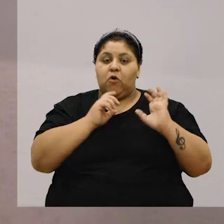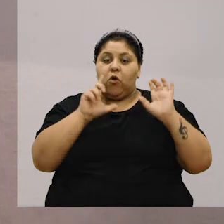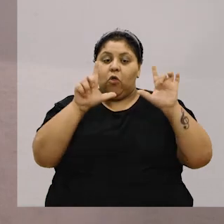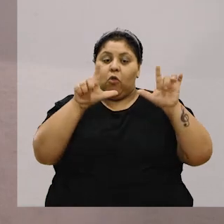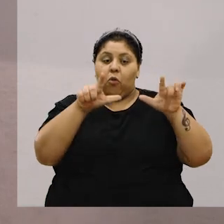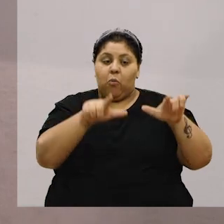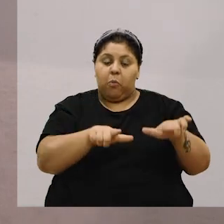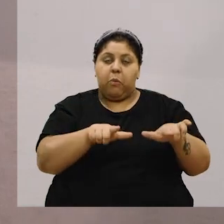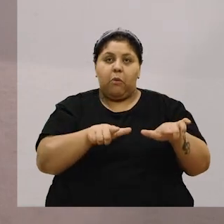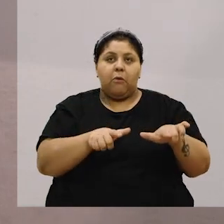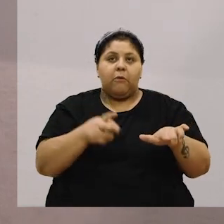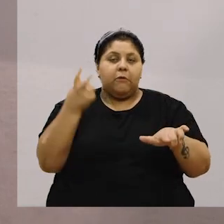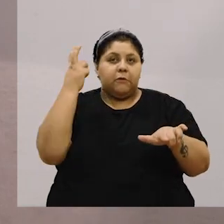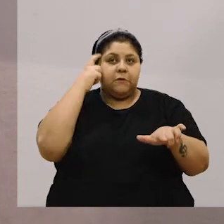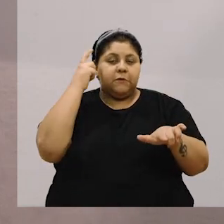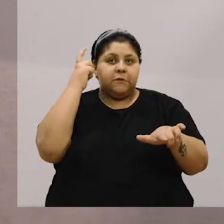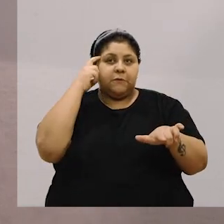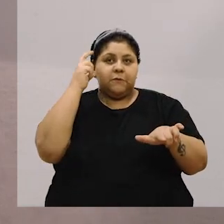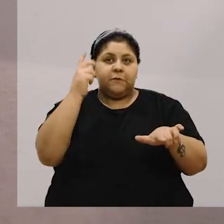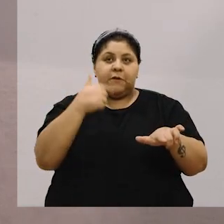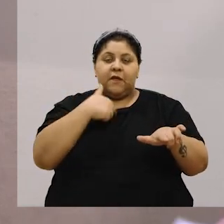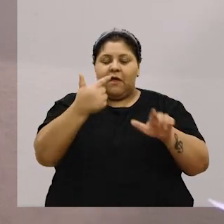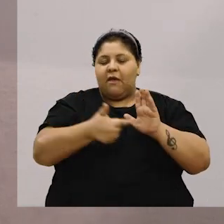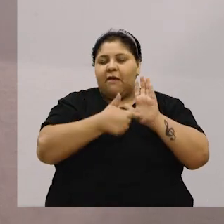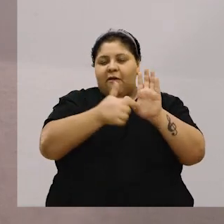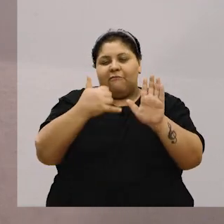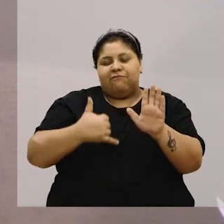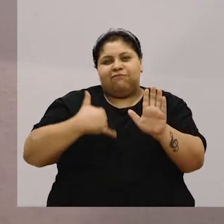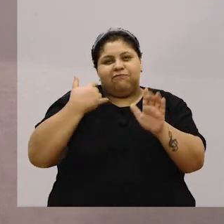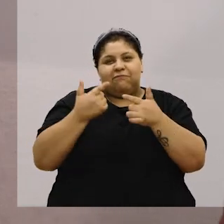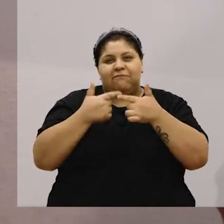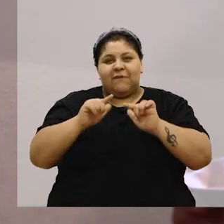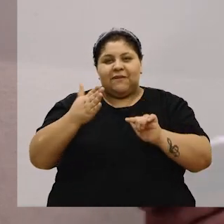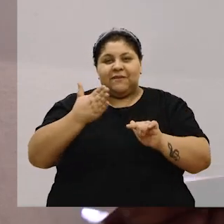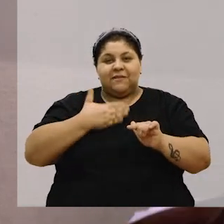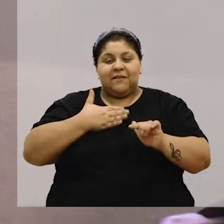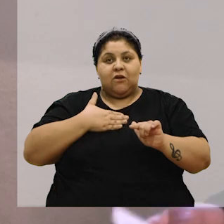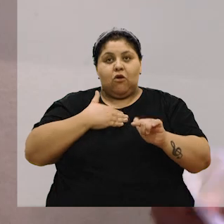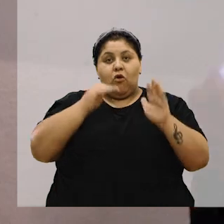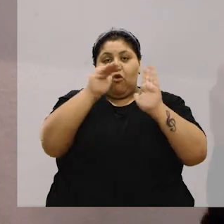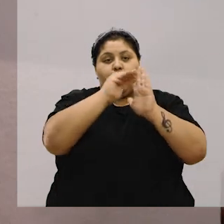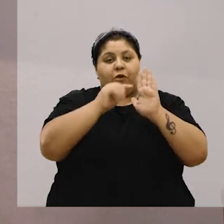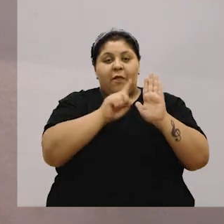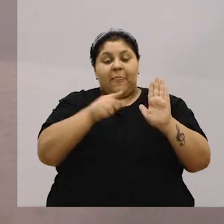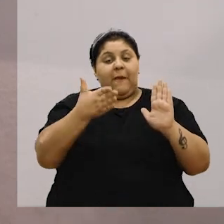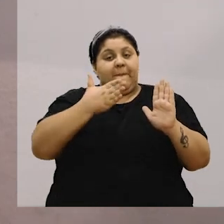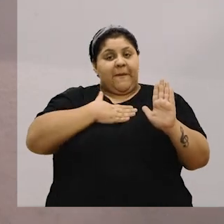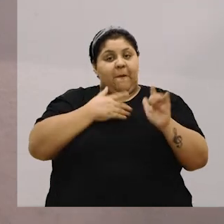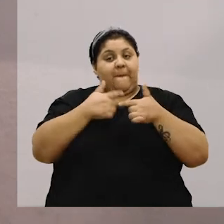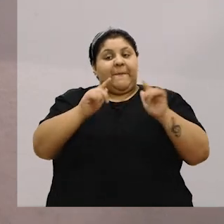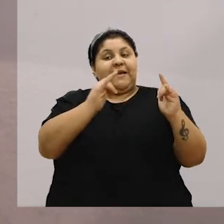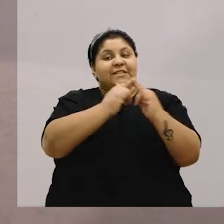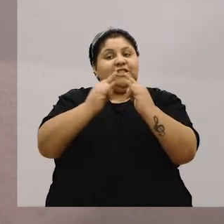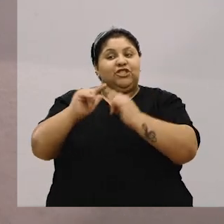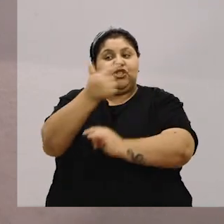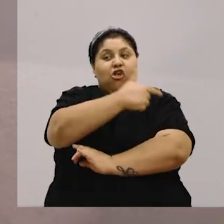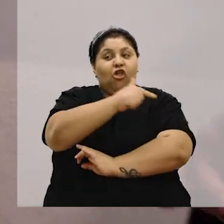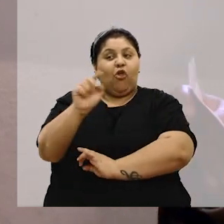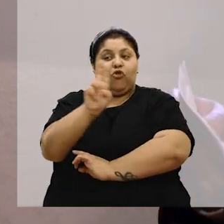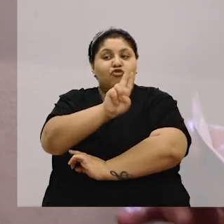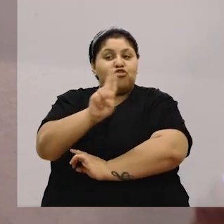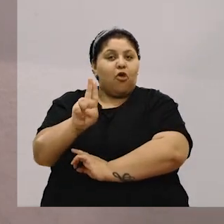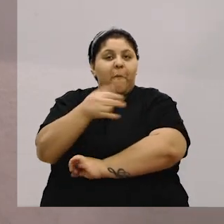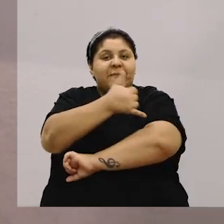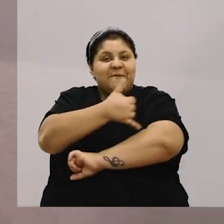no cenário da cultura local. Eu, como apresentador, fico muito orgulhoso, mas o programa não é meu. O programa é da instituição e de